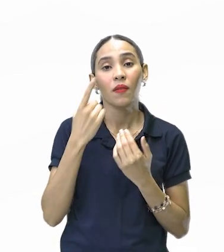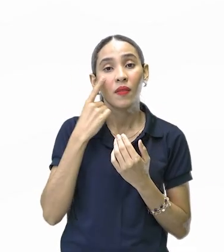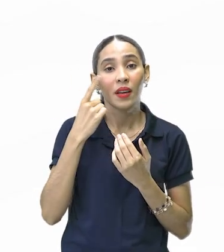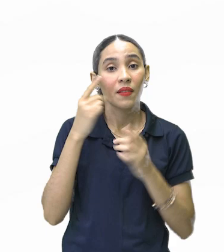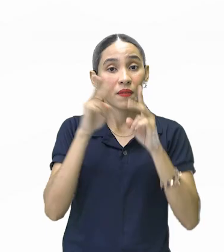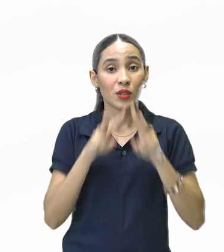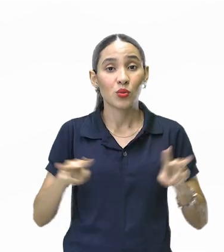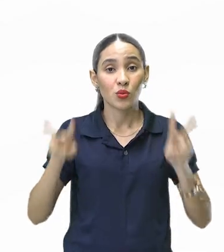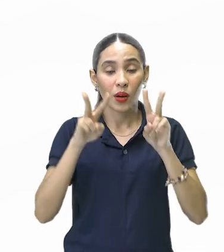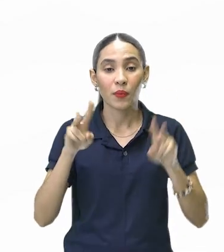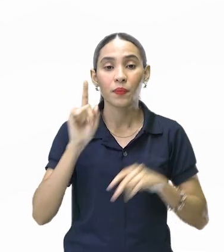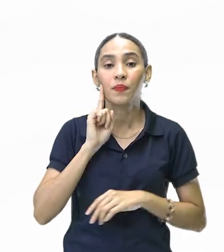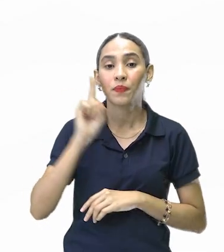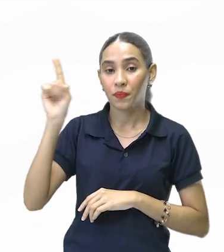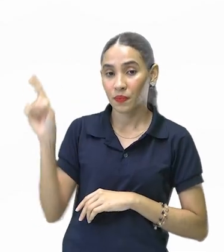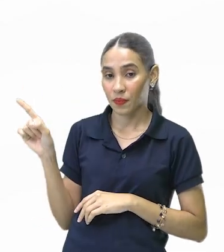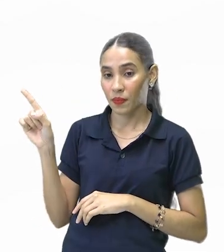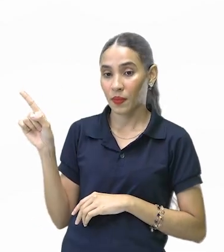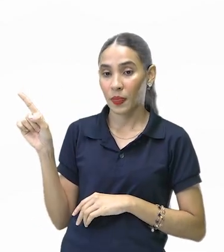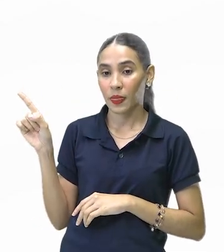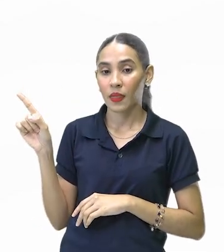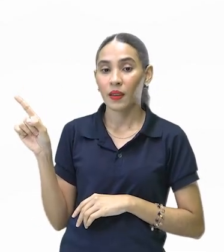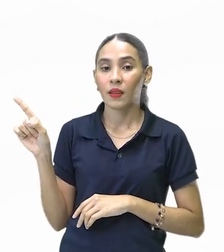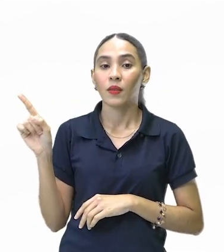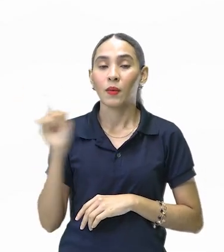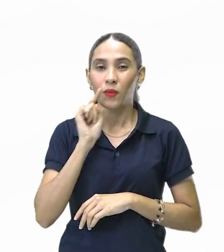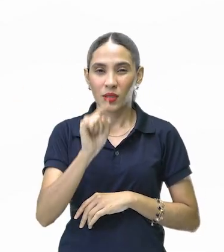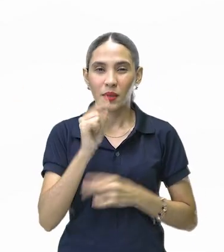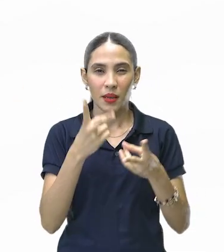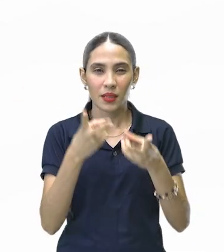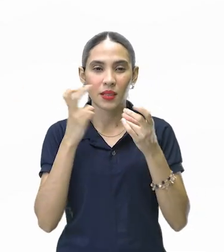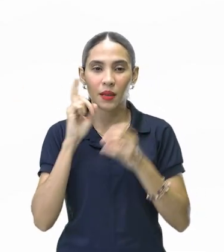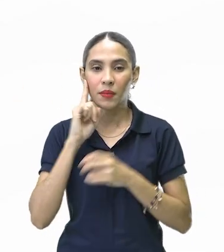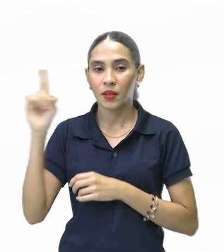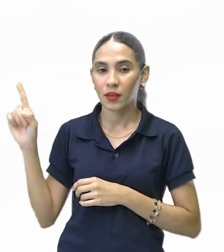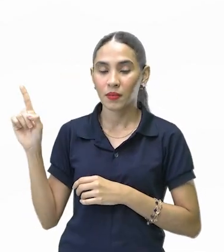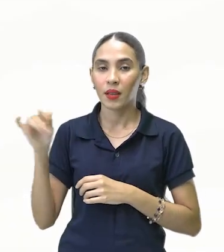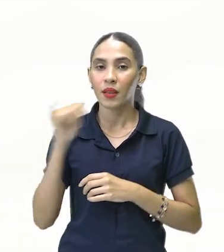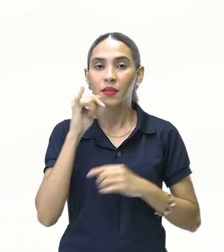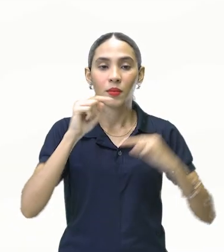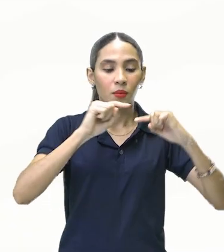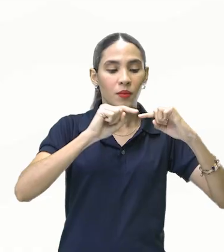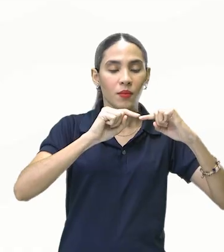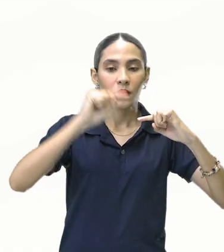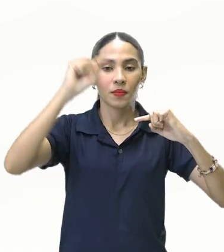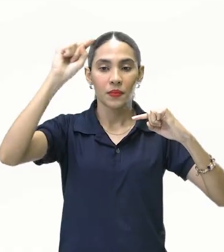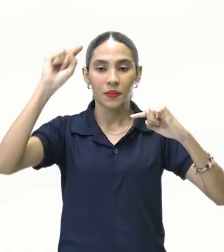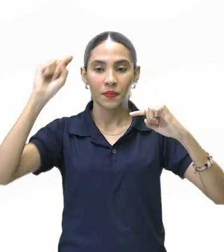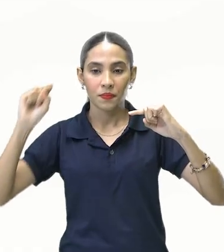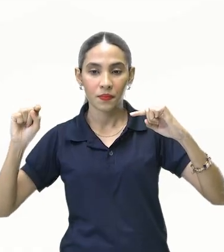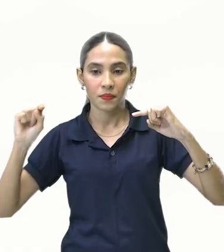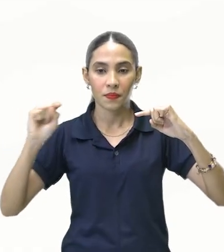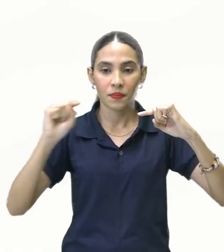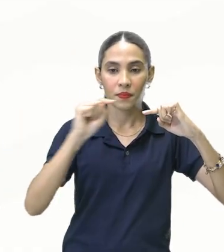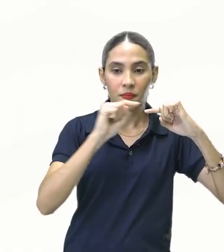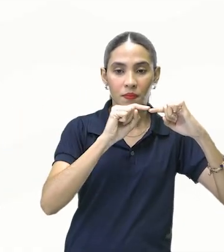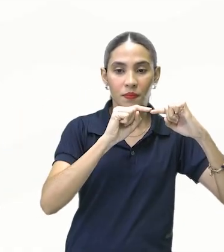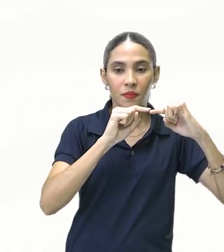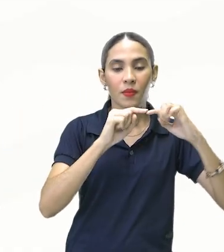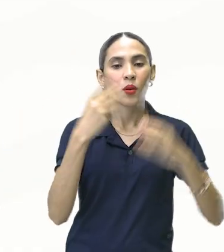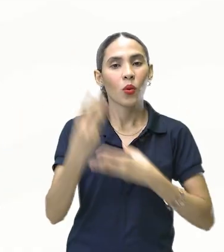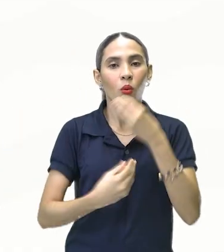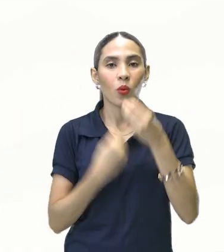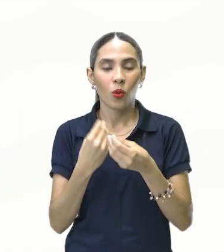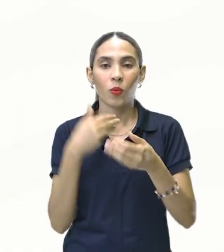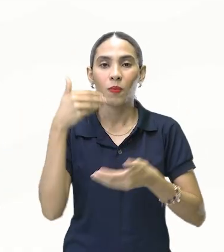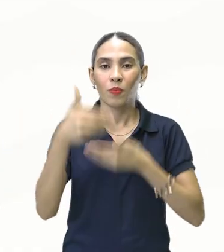visual. Perceba comigo. Aqui a gente consegue ver uma pirâmide. E eu trouxe para a gente enxergar como esse